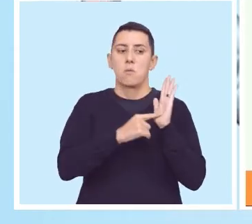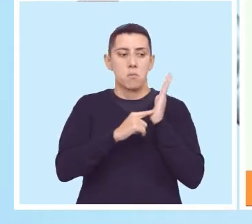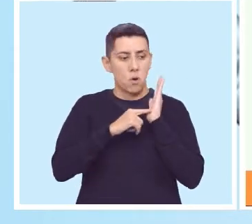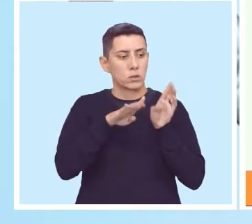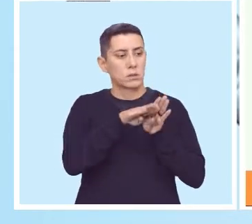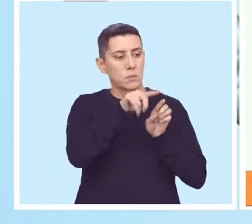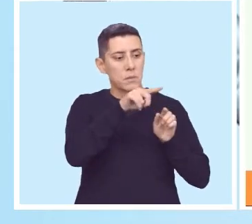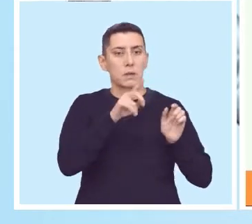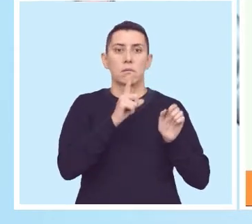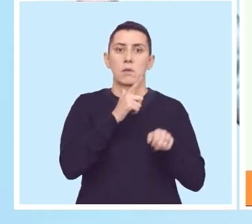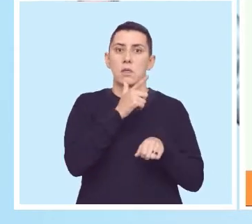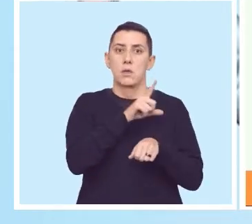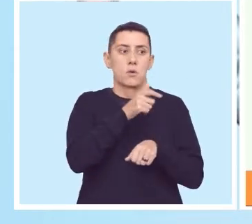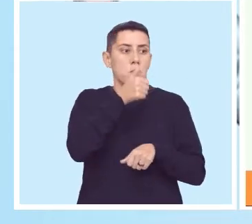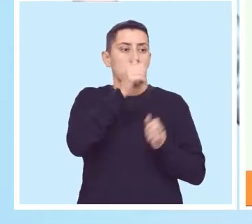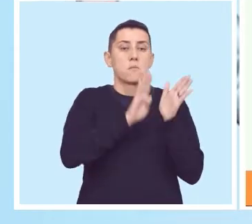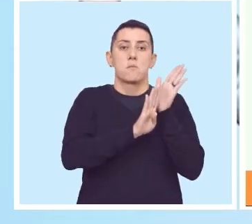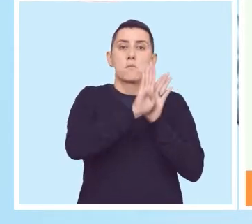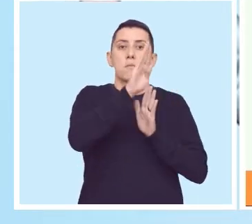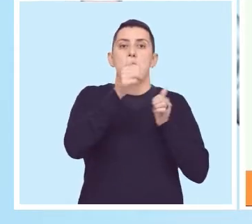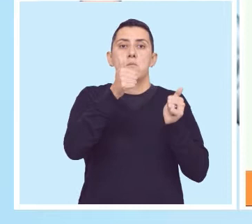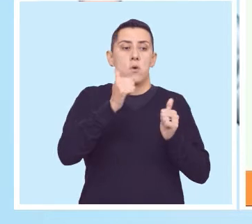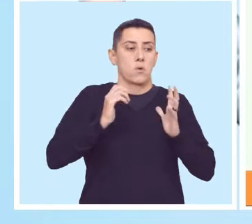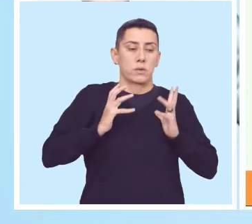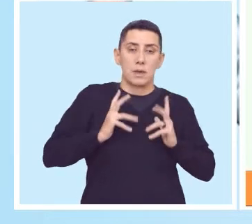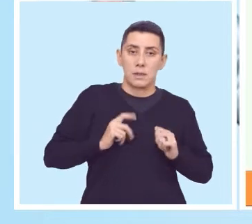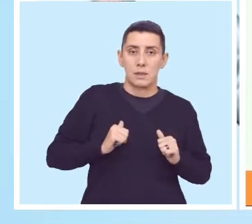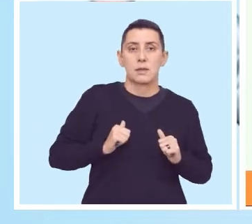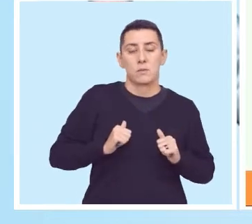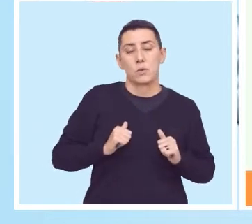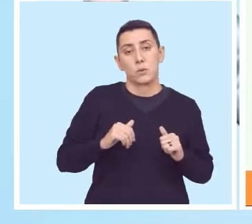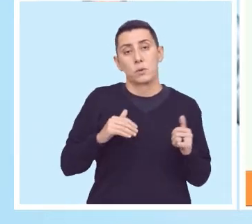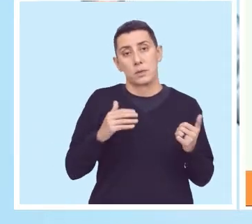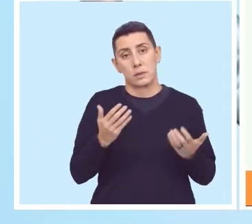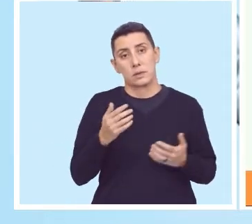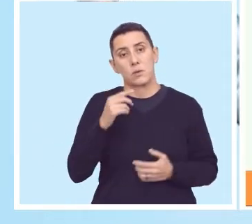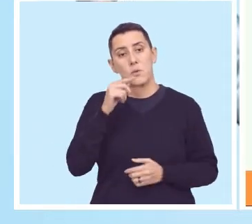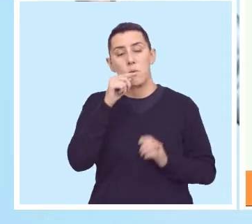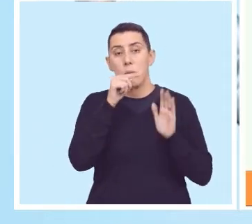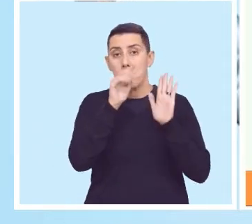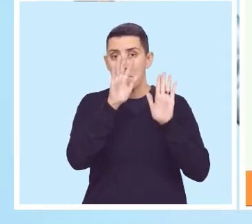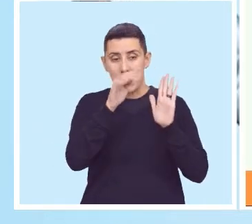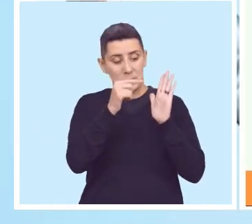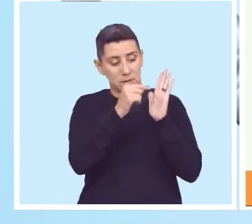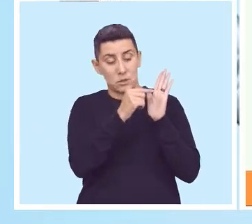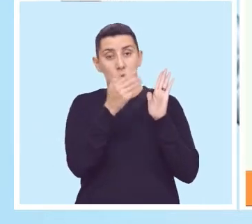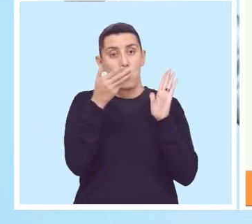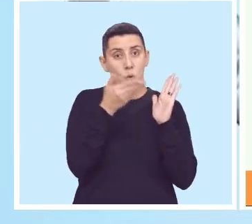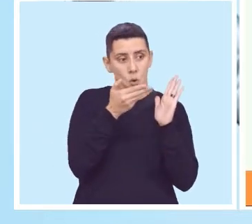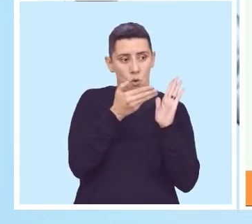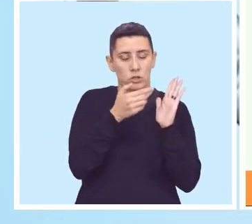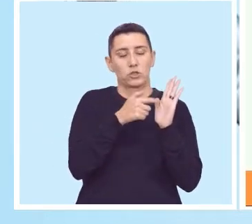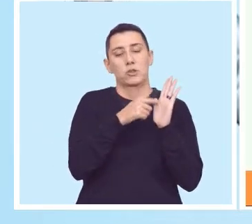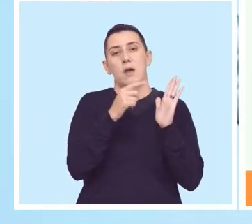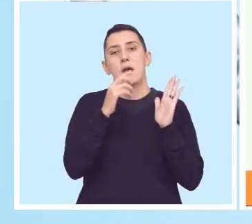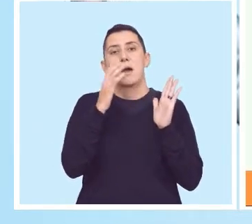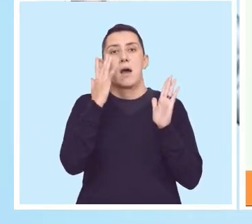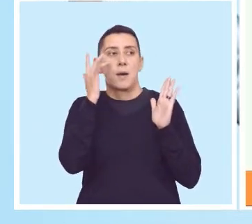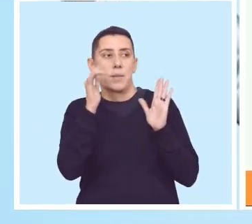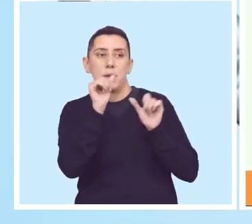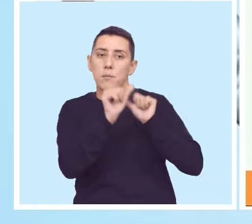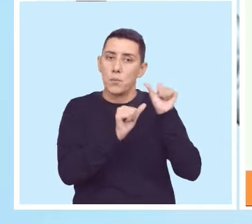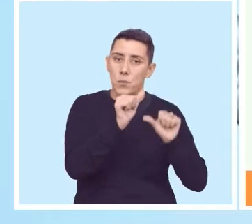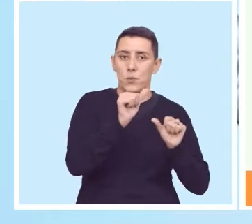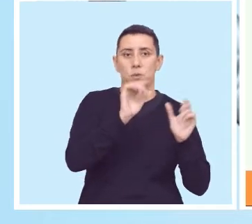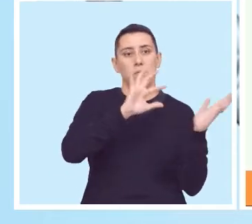94,4% conservado. E importante, tá, pessoal? Isso aqui é dinâmico. Hoje ele está desse jeito, amanhã ele vai estar do